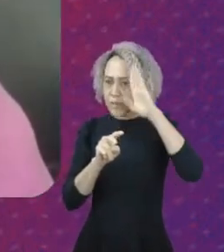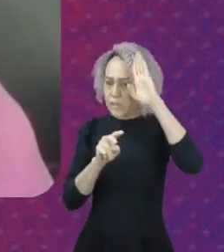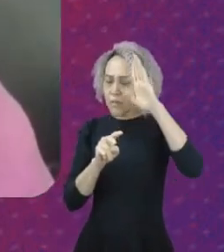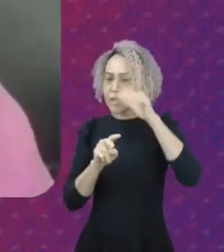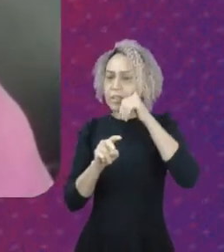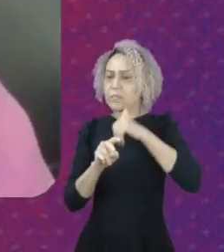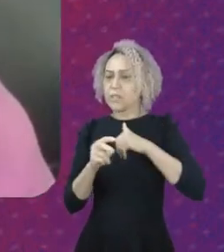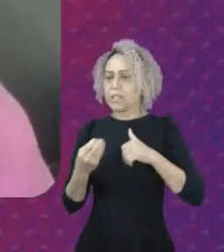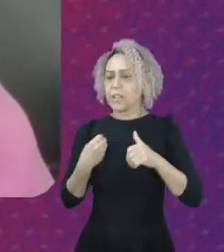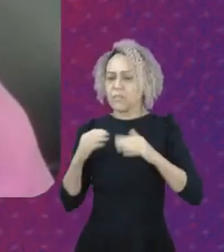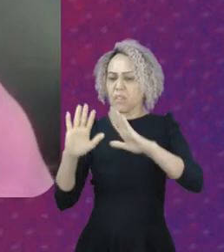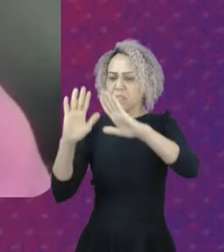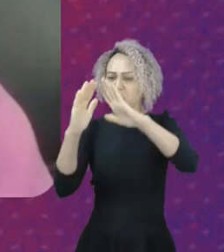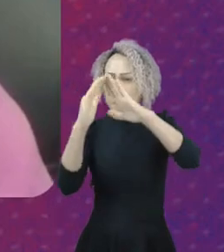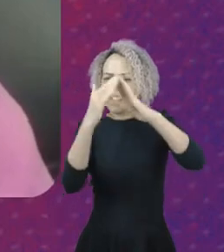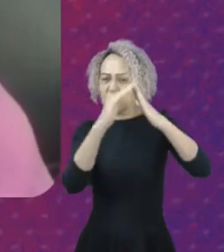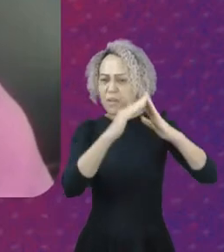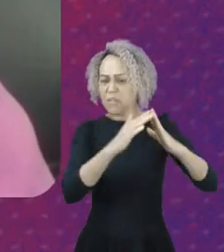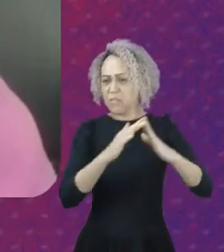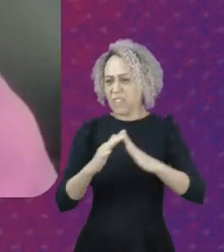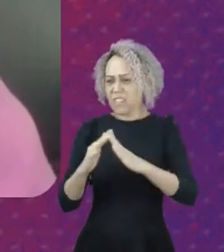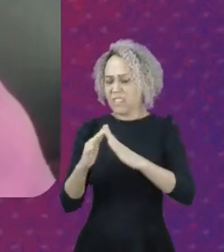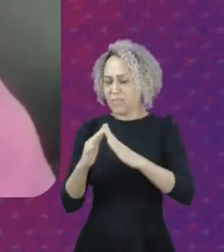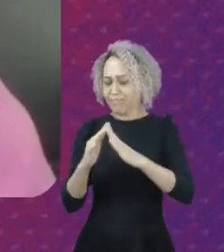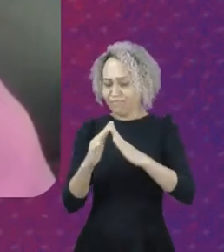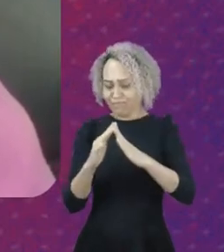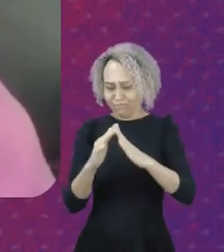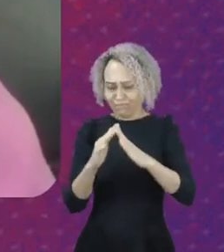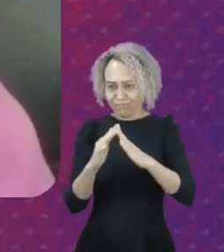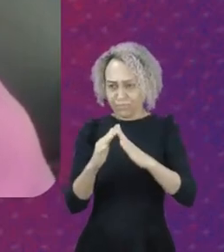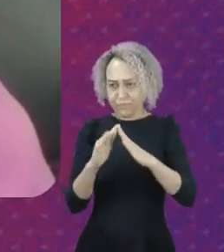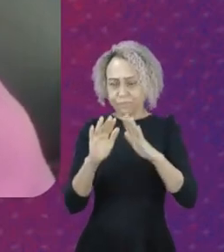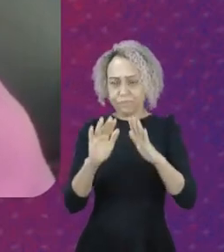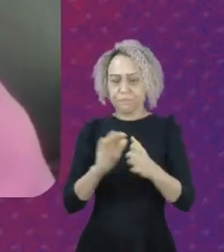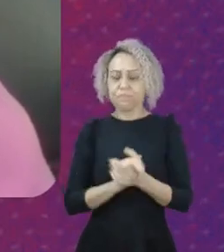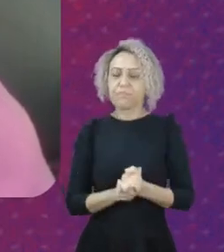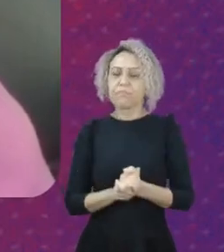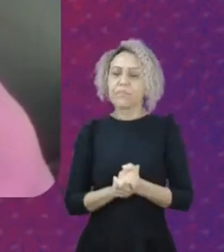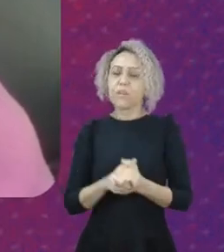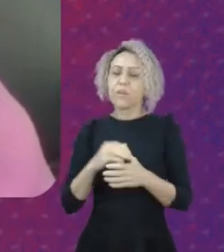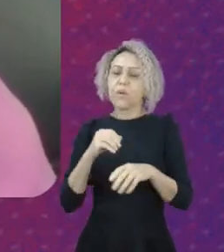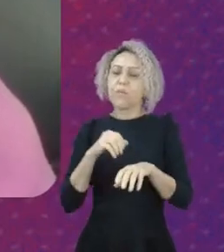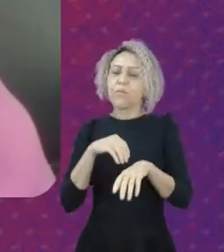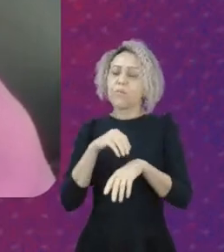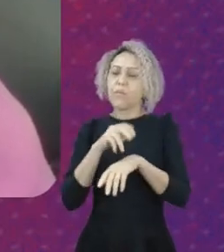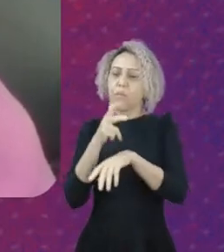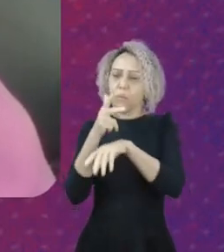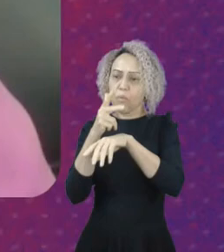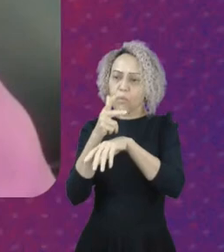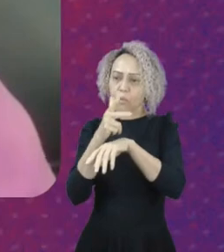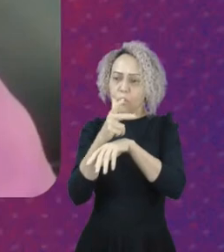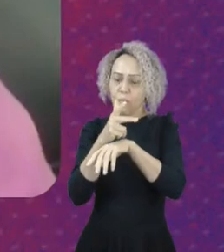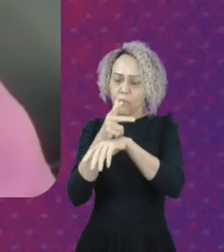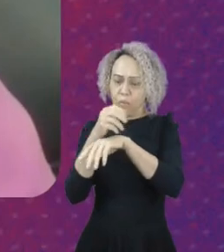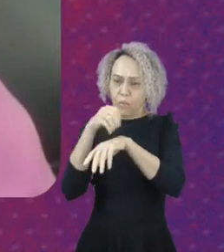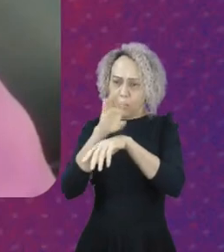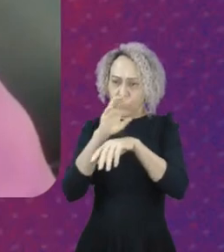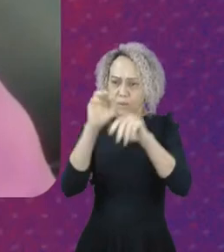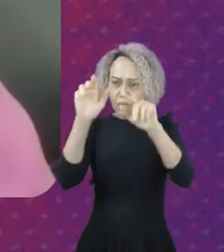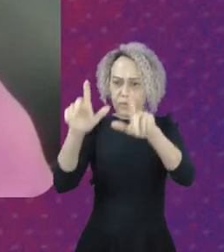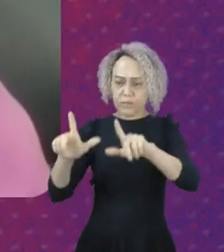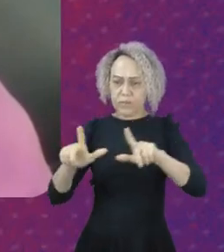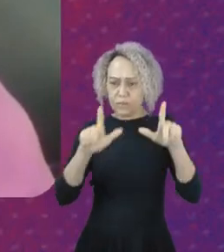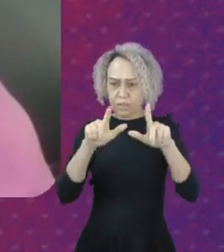nas periferias das cidades. E aí eu vou passar para vocês um slide que a gente vai